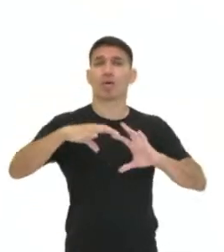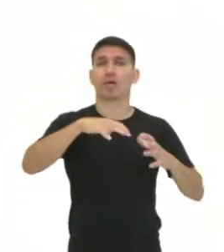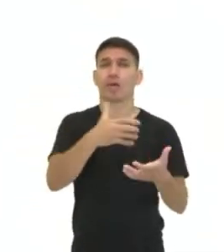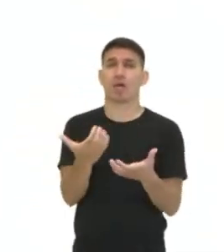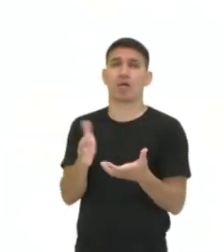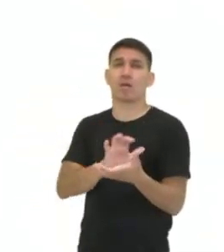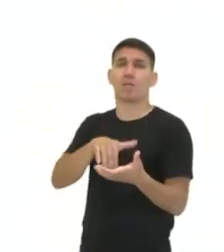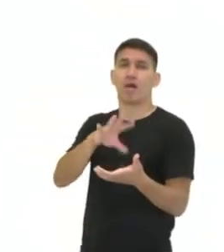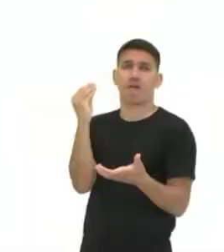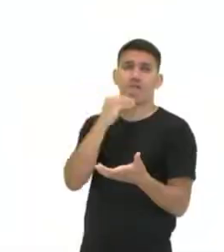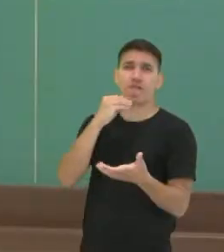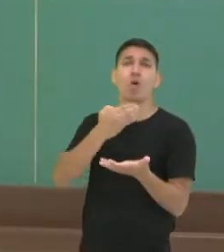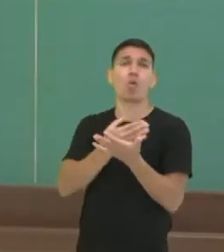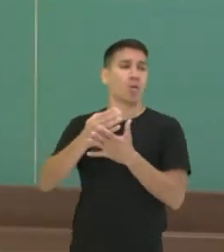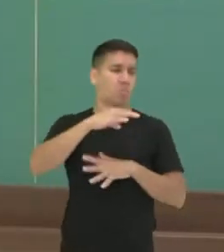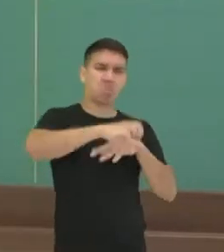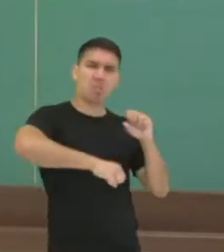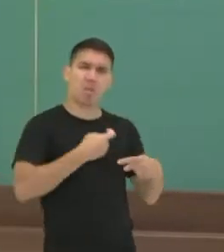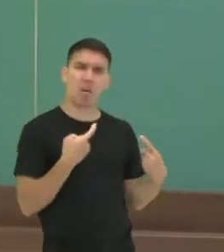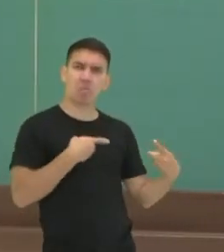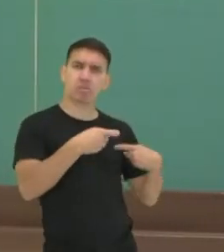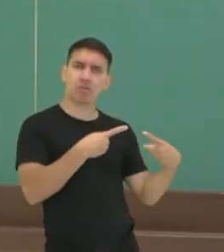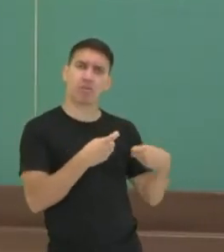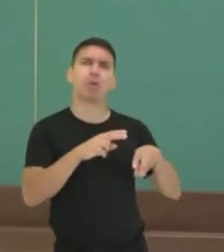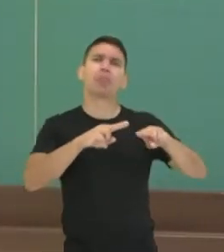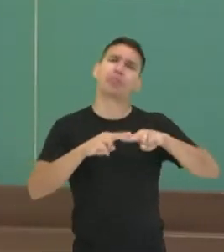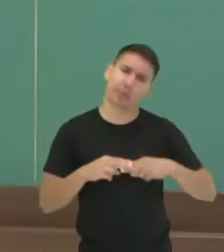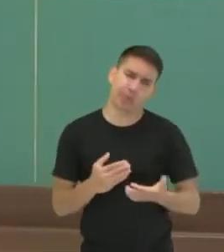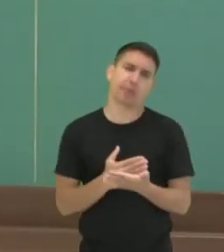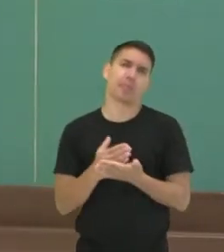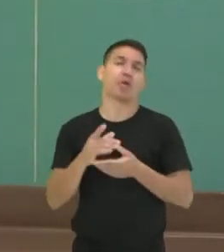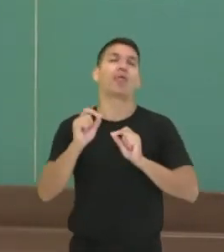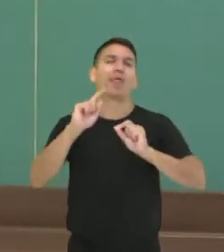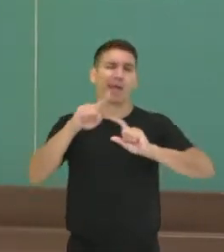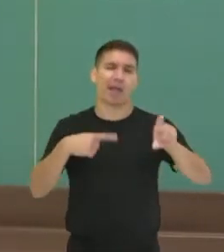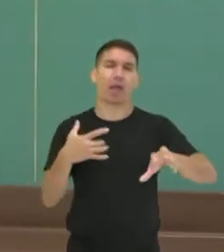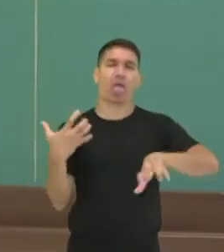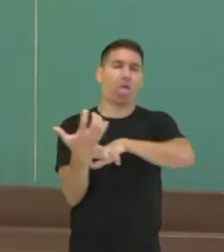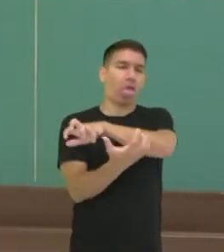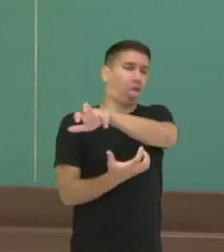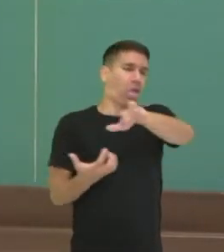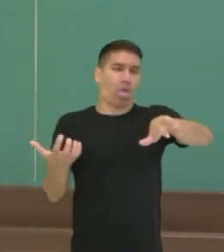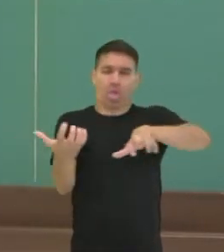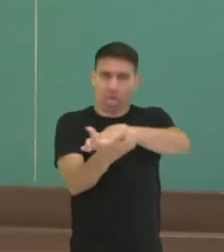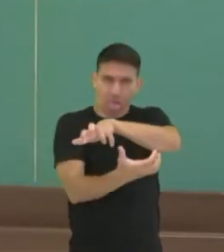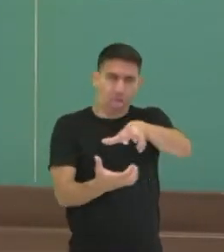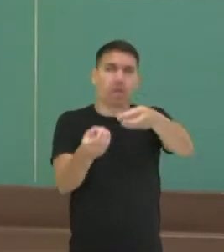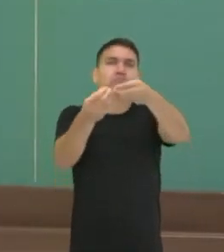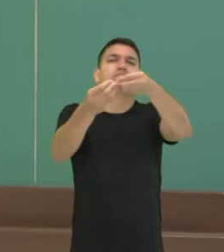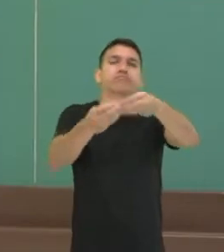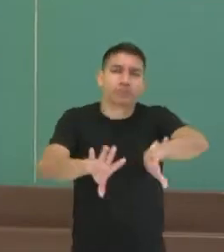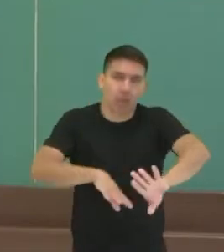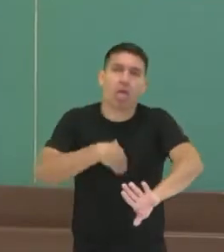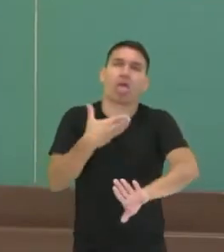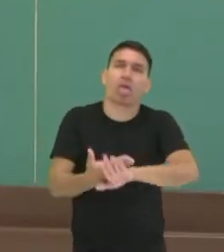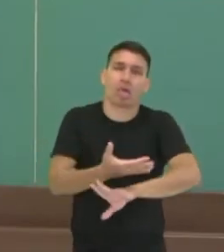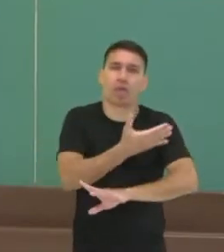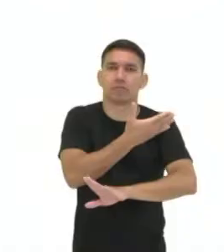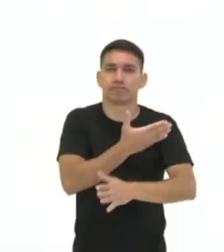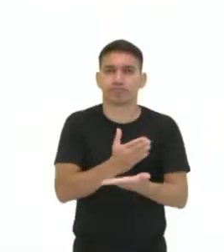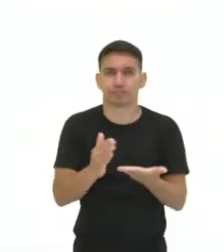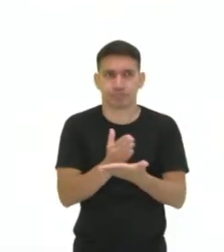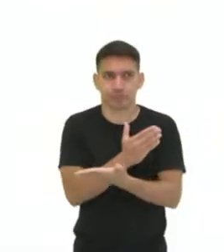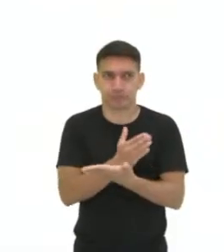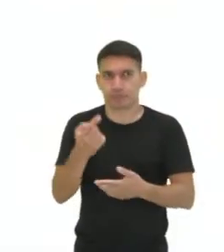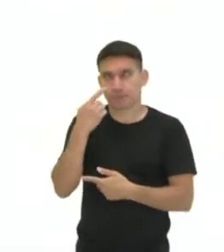fraco, começou a atacar. E nisso começou o quê? Com essa má organização, começou a ter esse declínio até que o Império cai. E esse